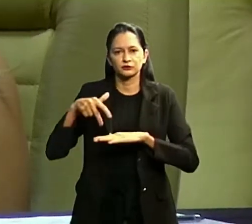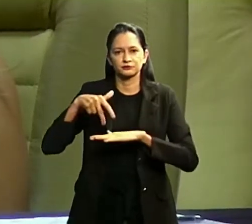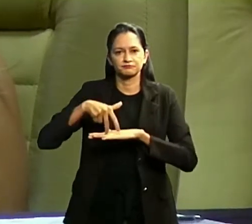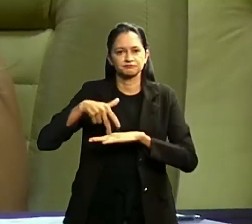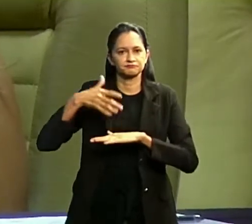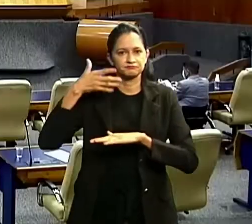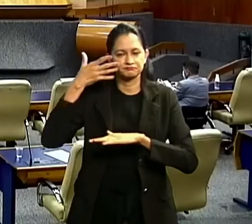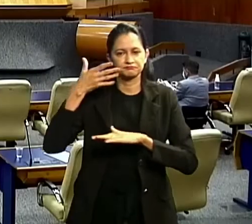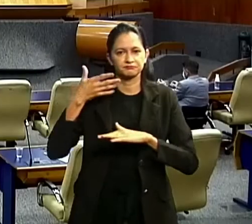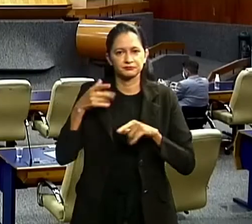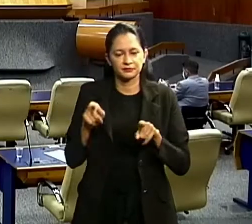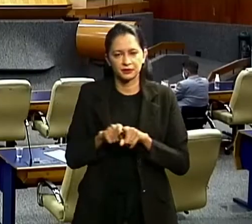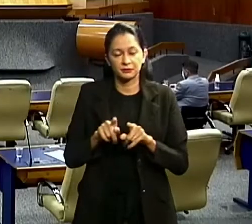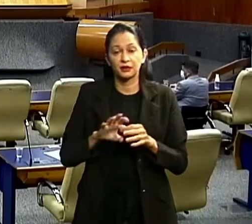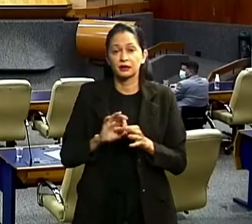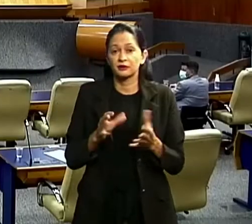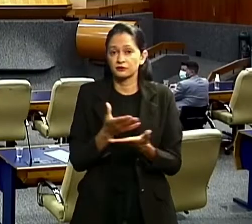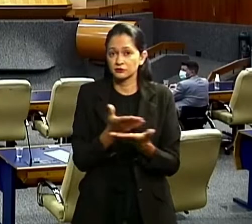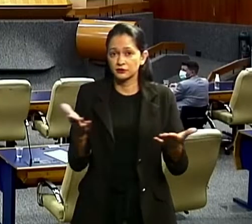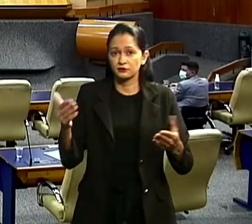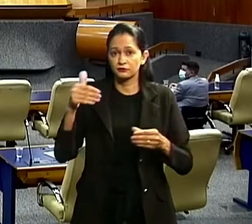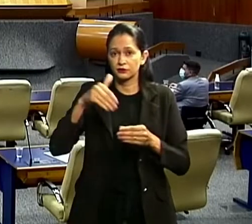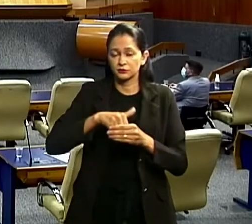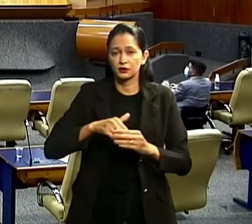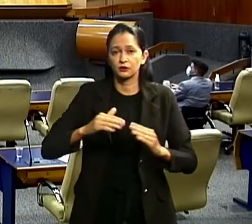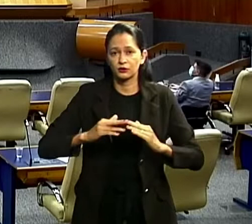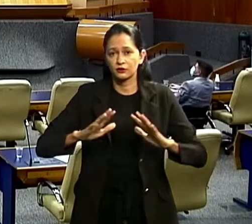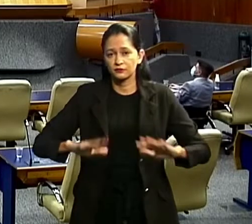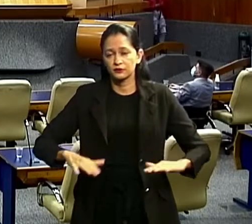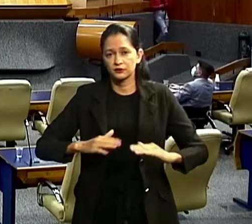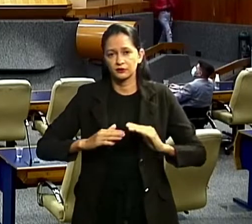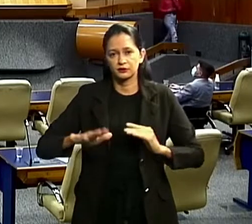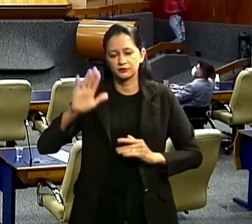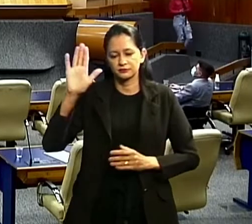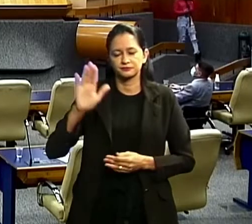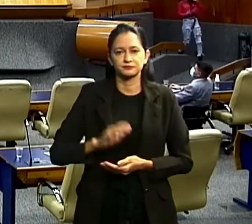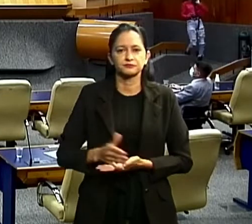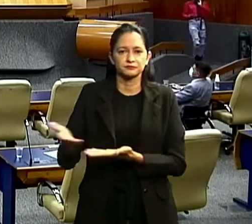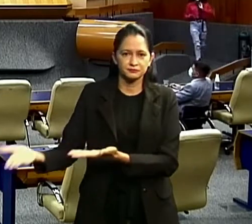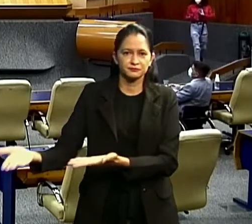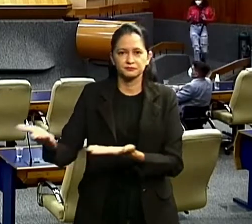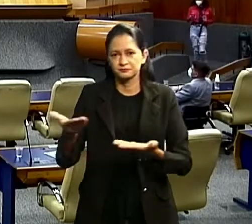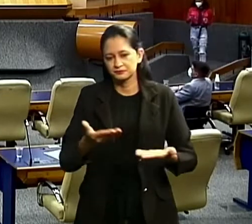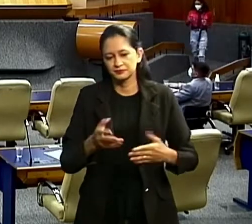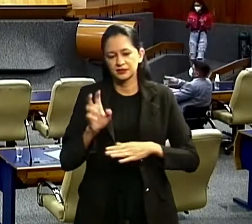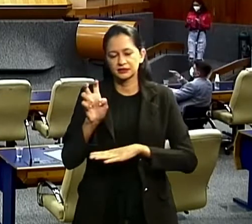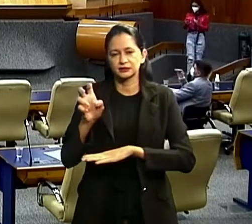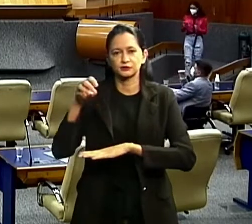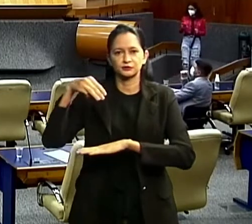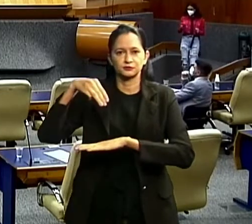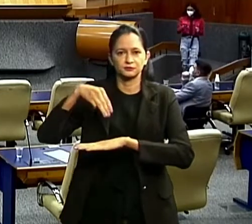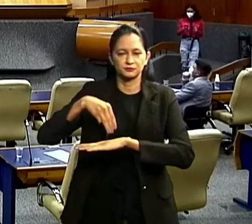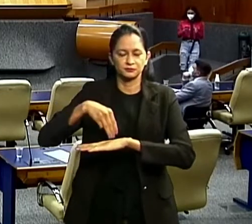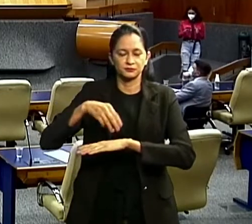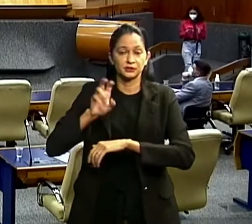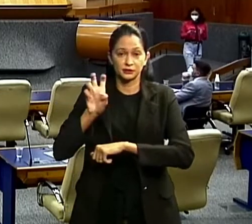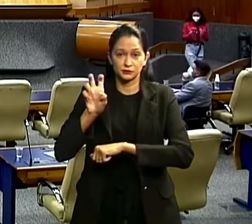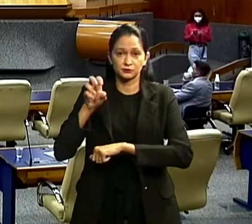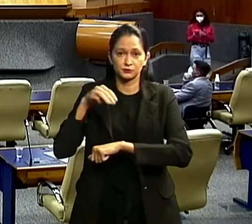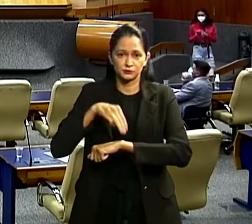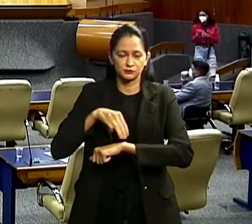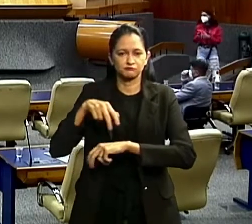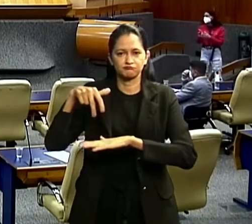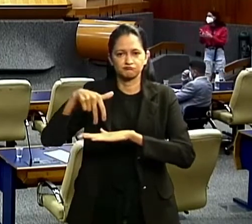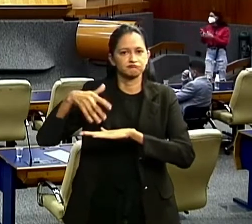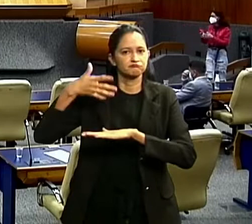em votação, senhores vereadores que forem favoráveis, permaneçam como estão, contrário, se manifesta, aprovado. 5 minutos para que a senhora possa fazer a sua manifestação na